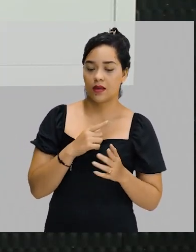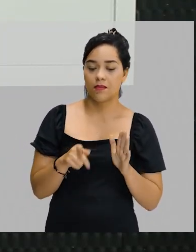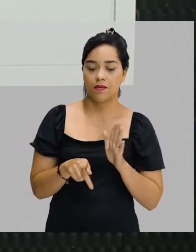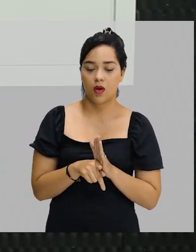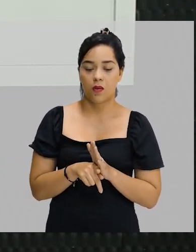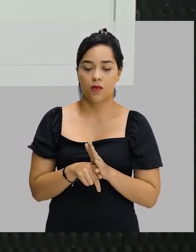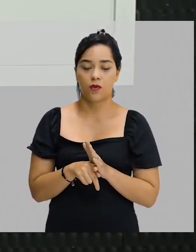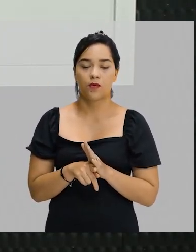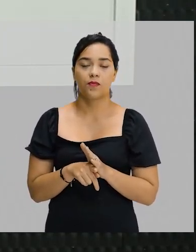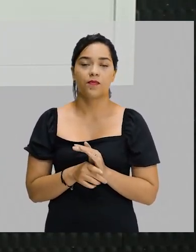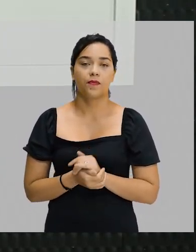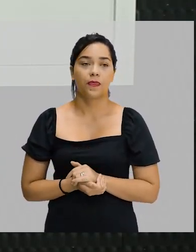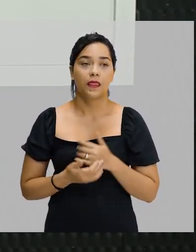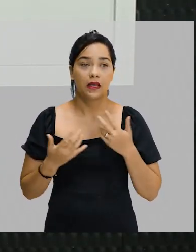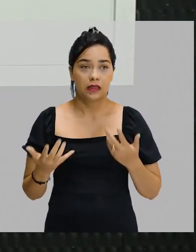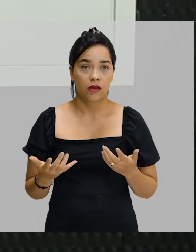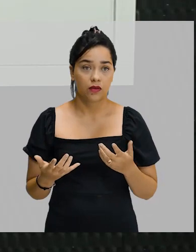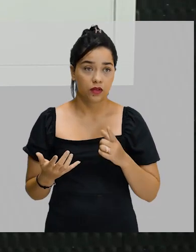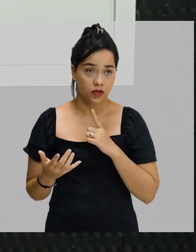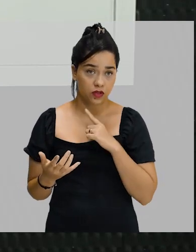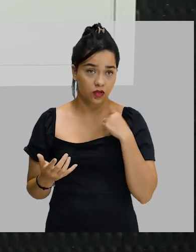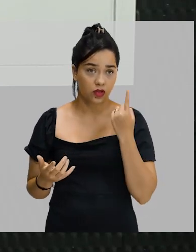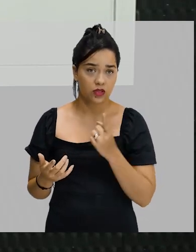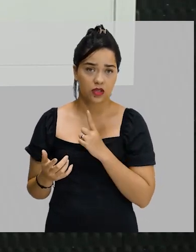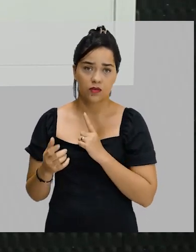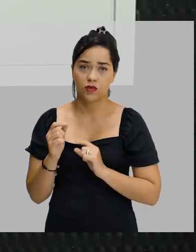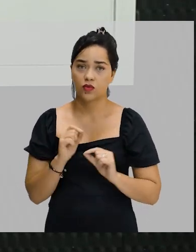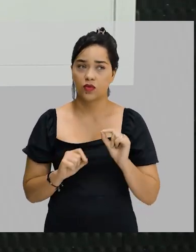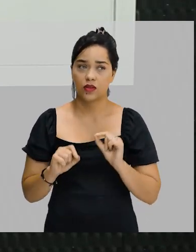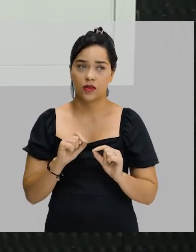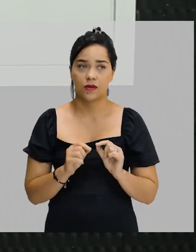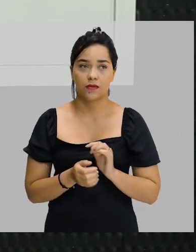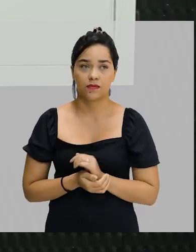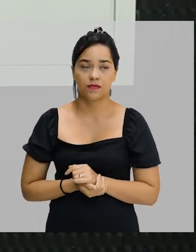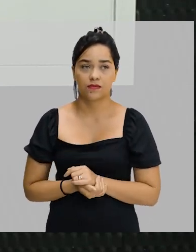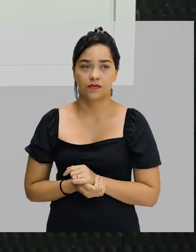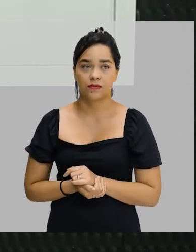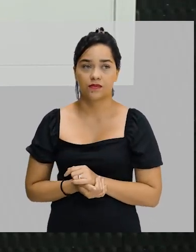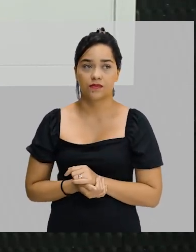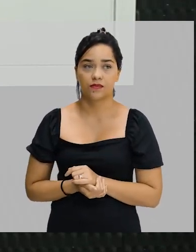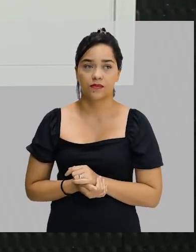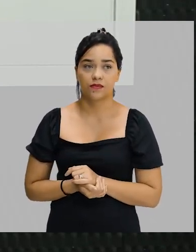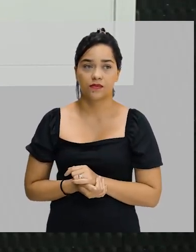as energias, né? Então a figura que nós temos aqui é o seguinte. Vou trazer para cá.